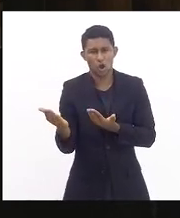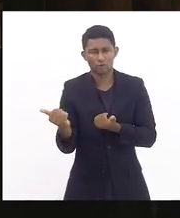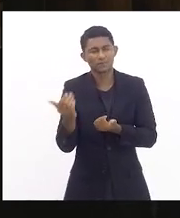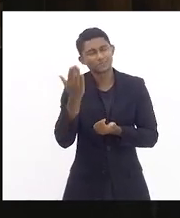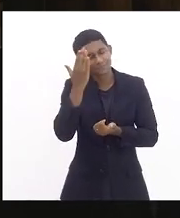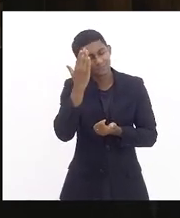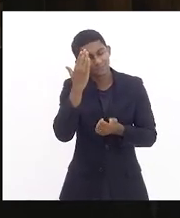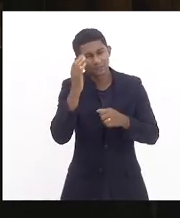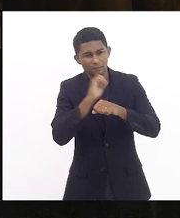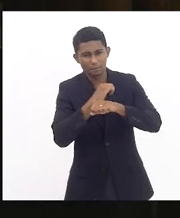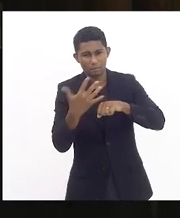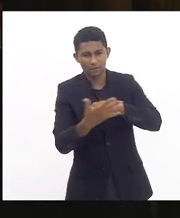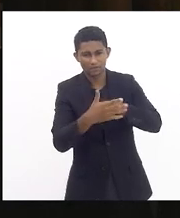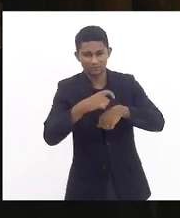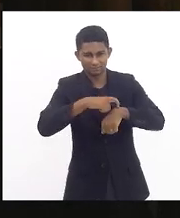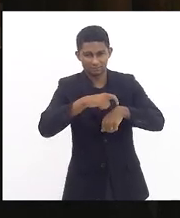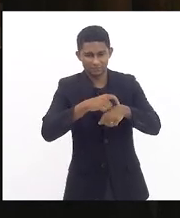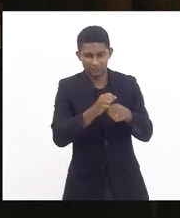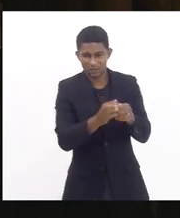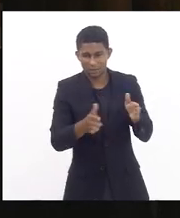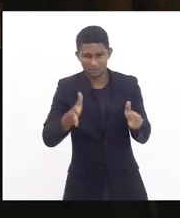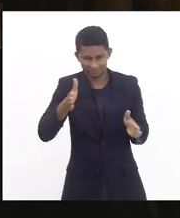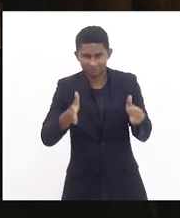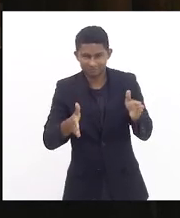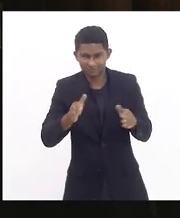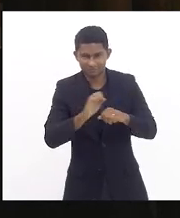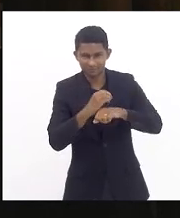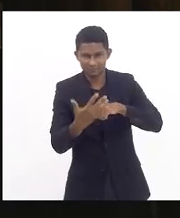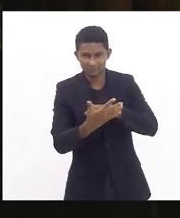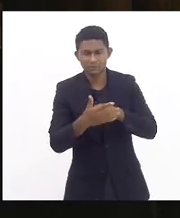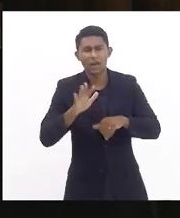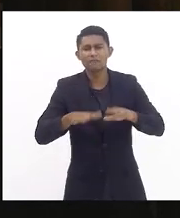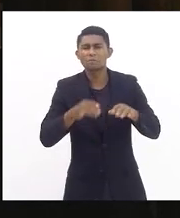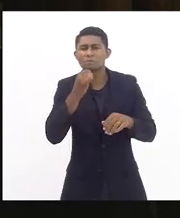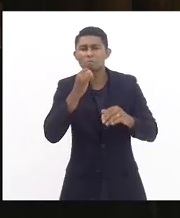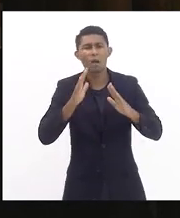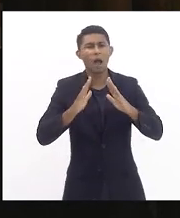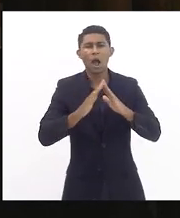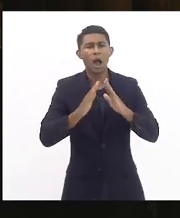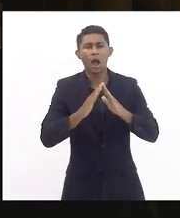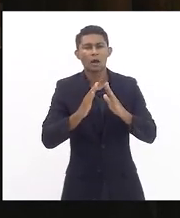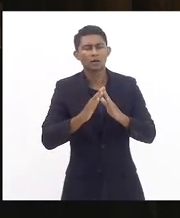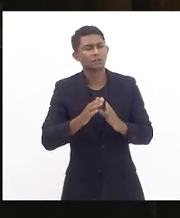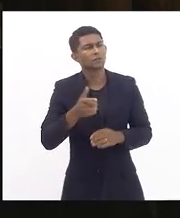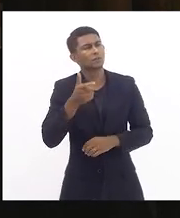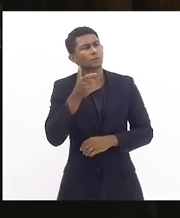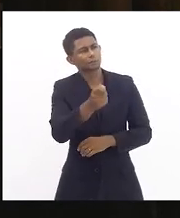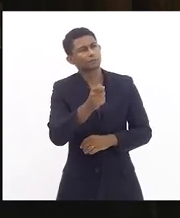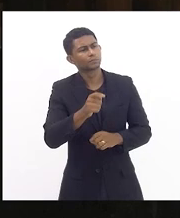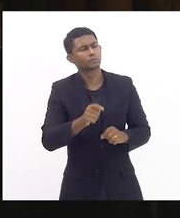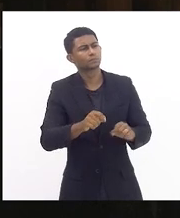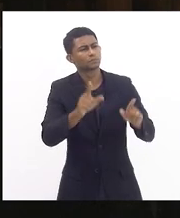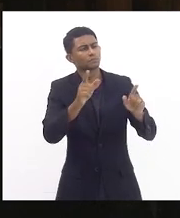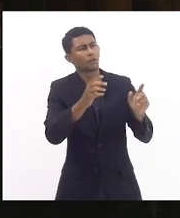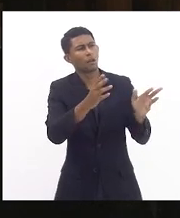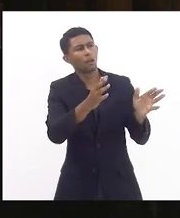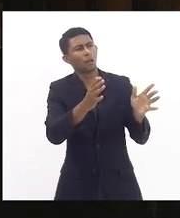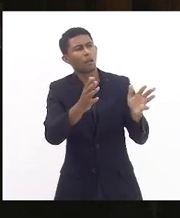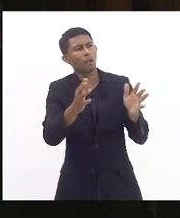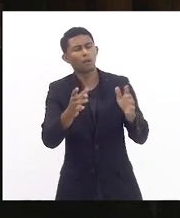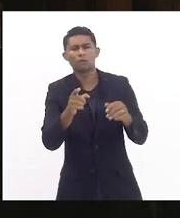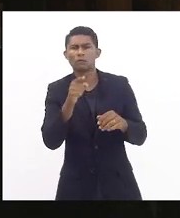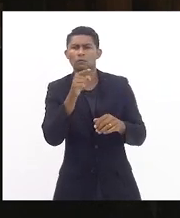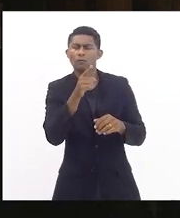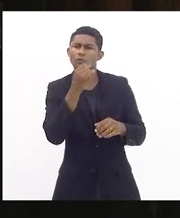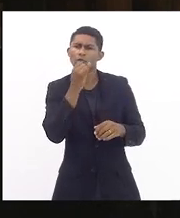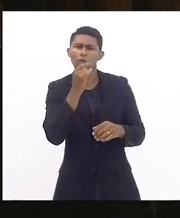de discernimento, acaba assistindo um vídeo, um episódio, que acontece